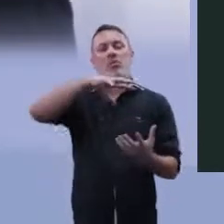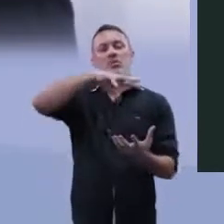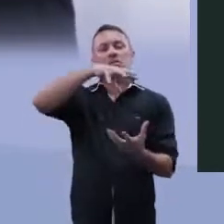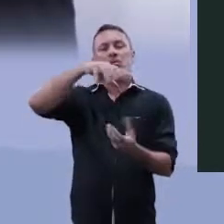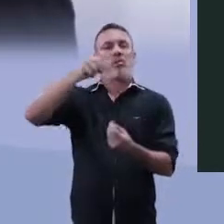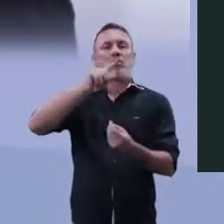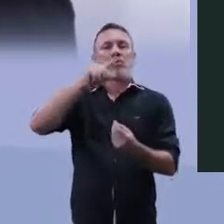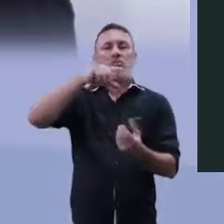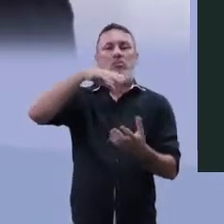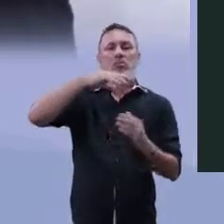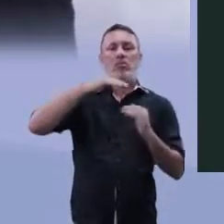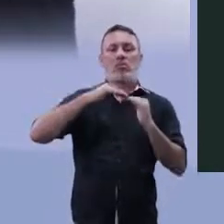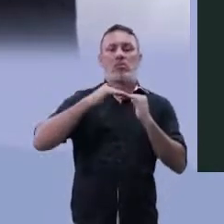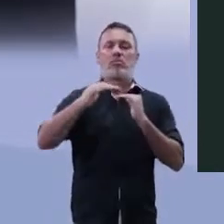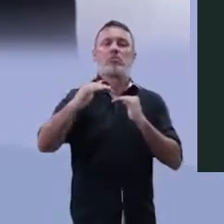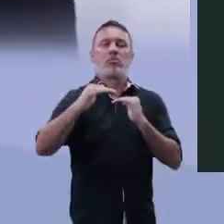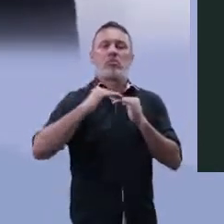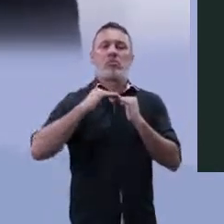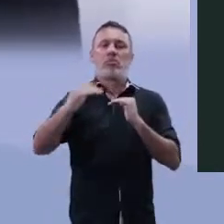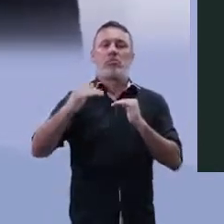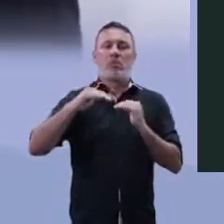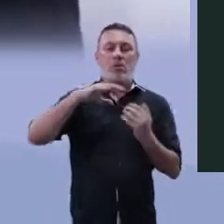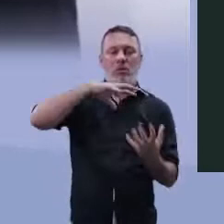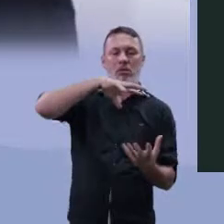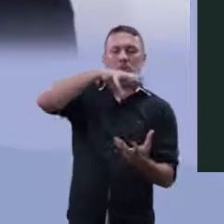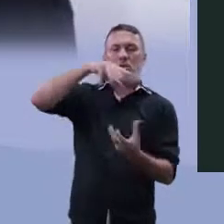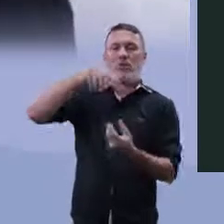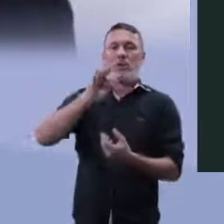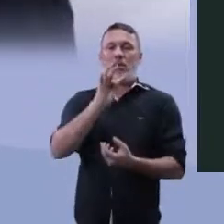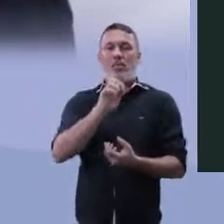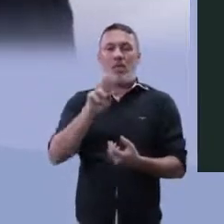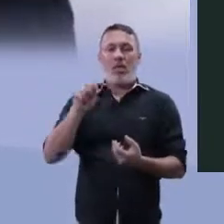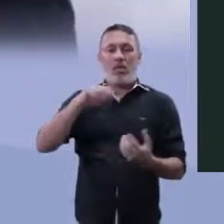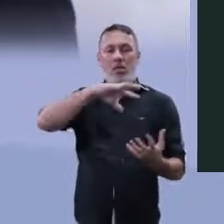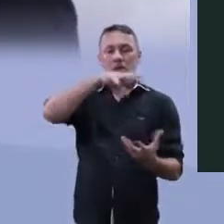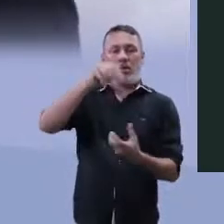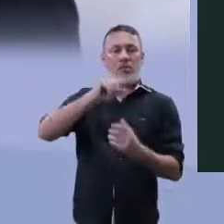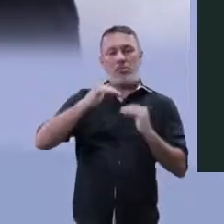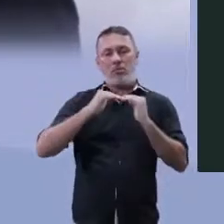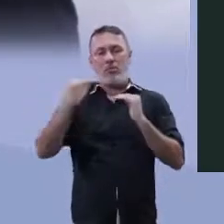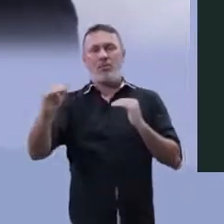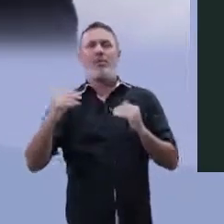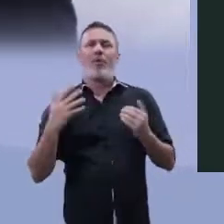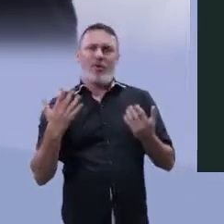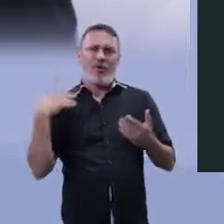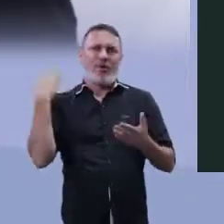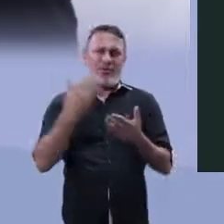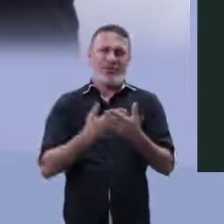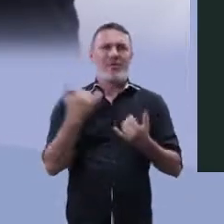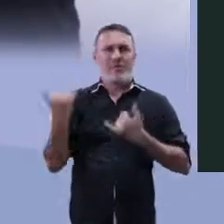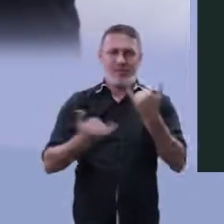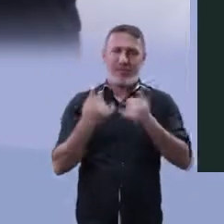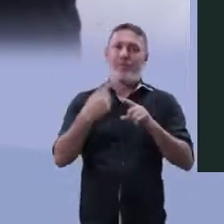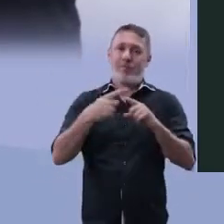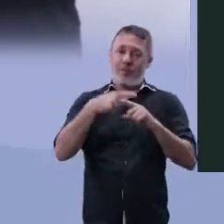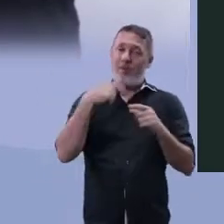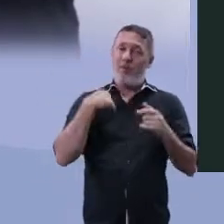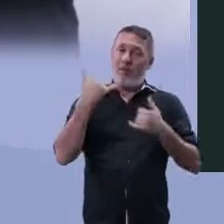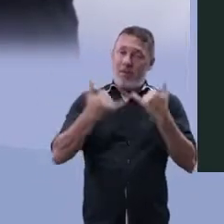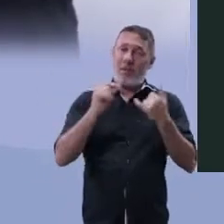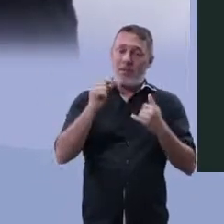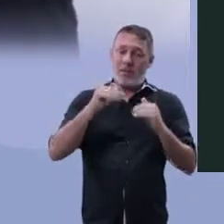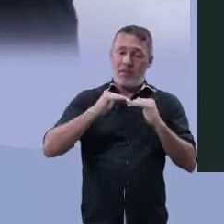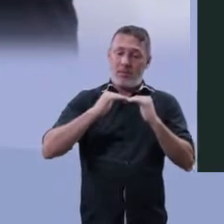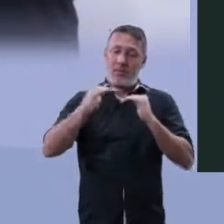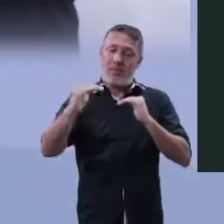ideia, faço um pseudo-documentário dizendo que a Terra é plana. Tão em voga hoje, né? Eu até brinco com os